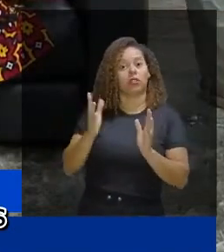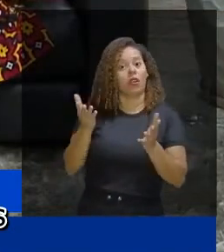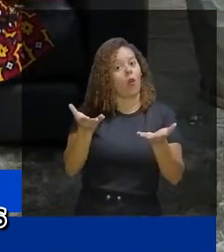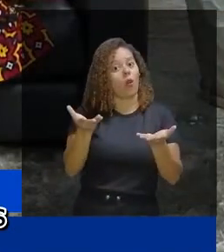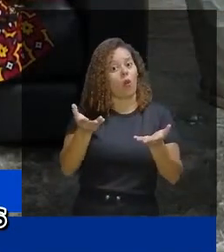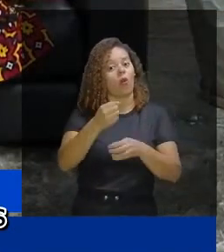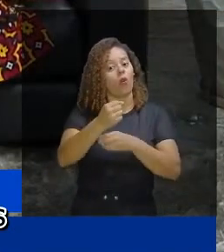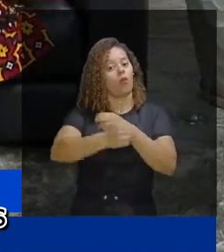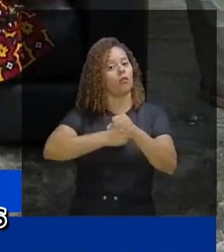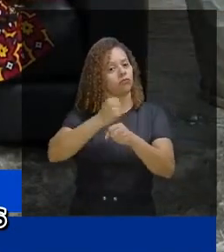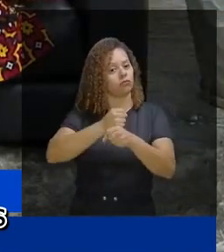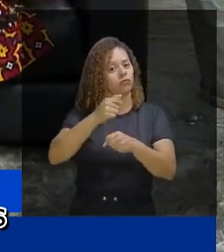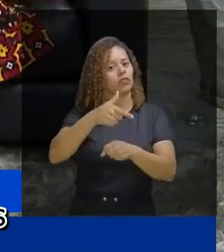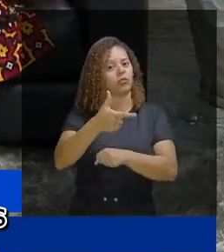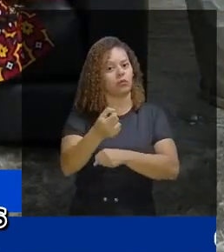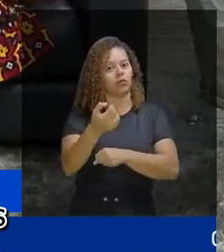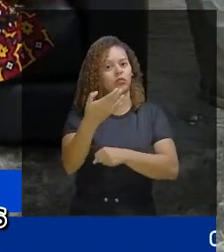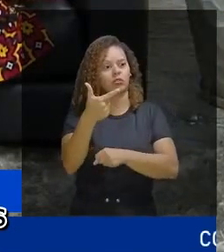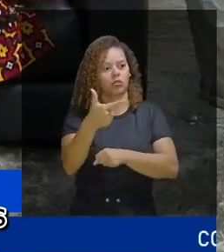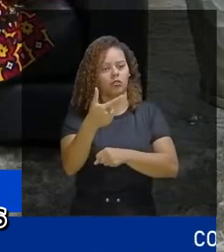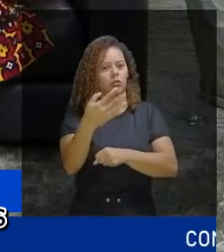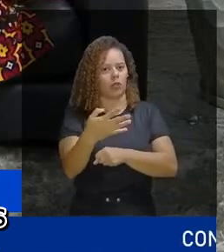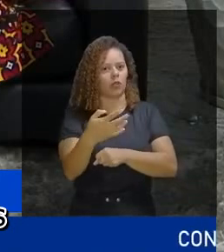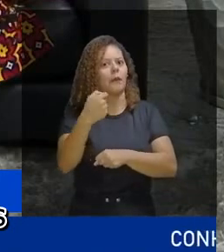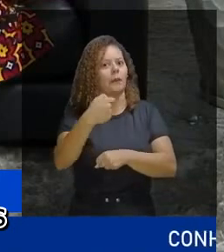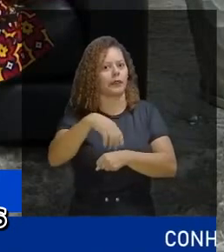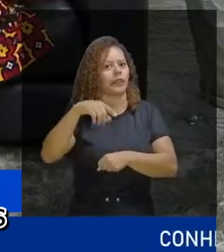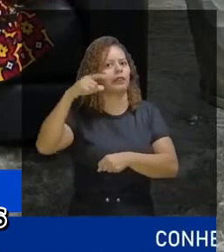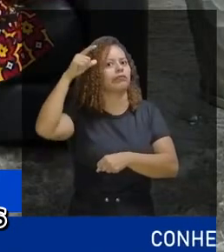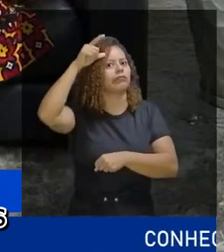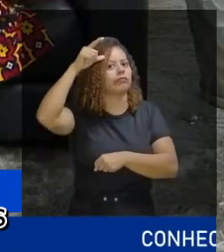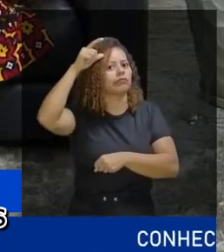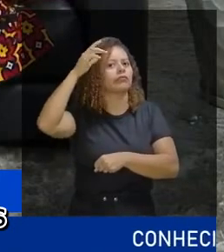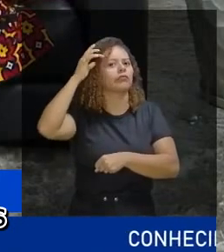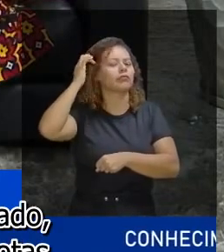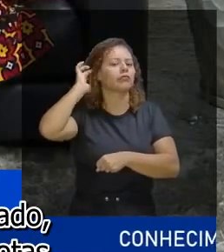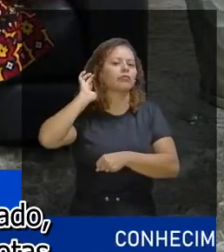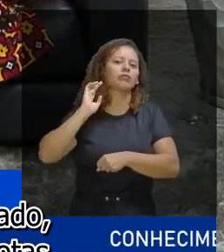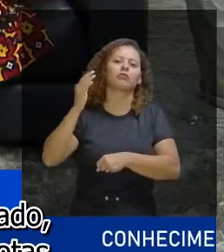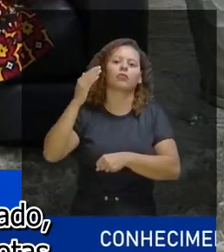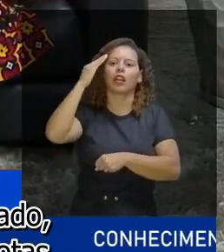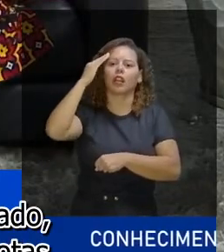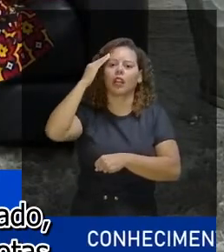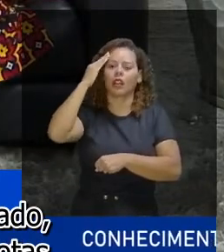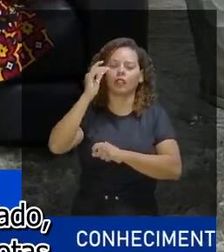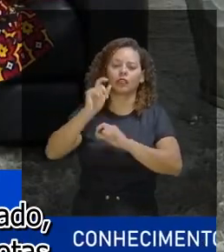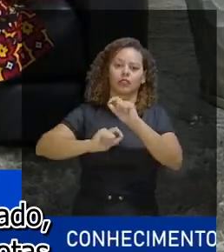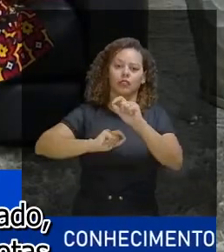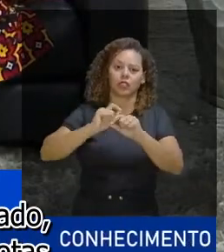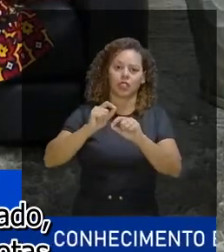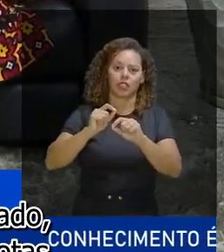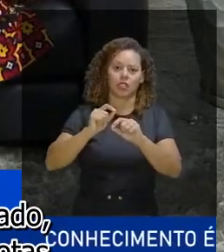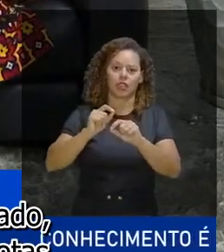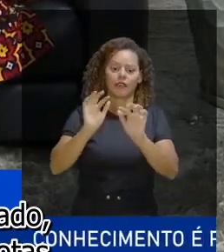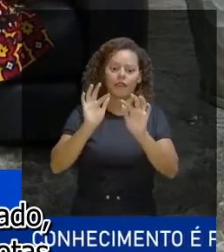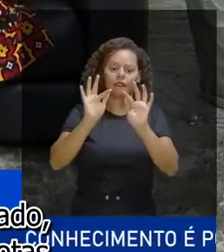partidos políticos tenham essa consciência, que o TSE, a partir agora do final do ano passado,